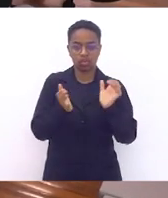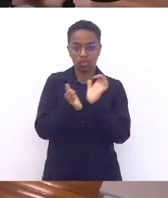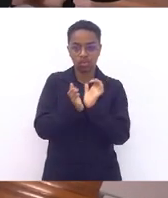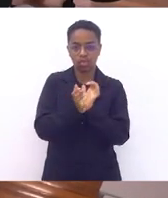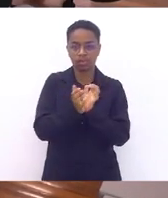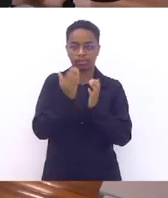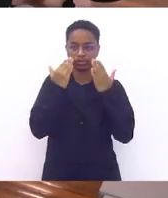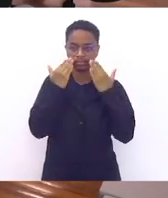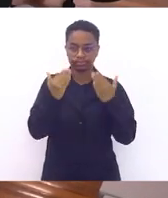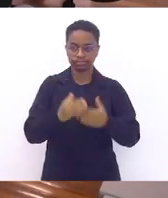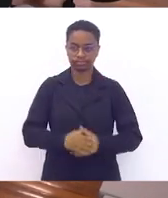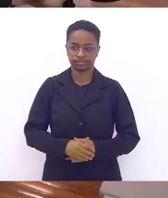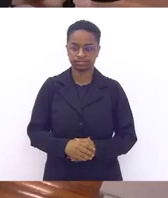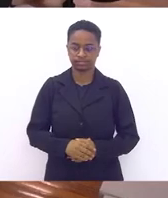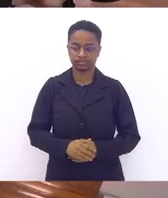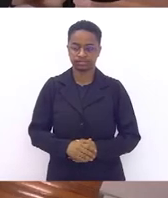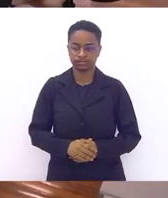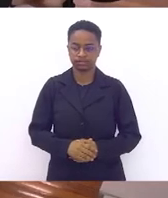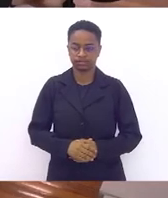Pois não.